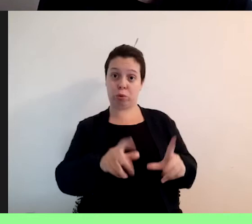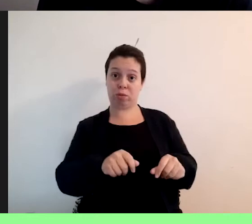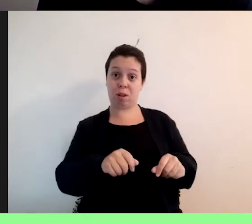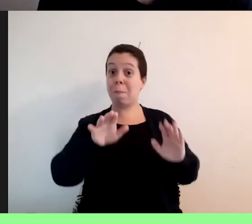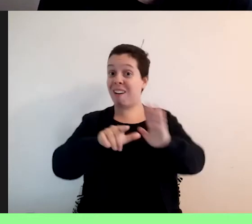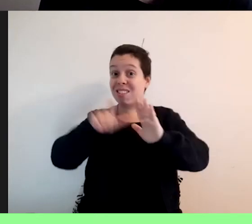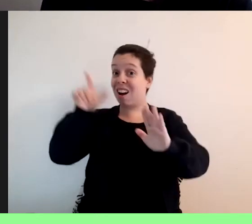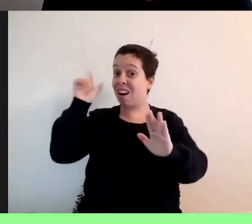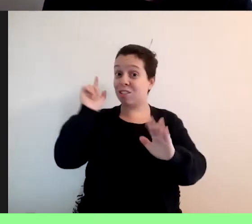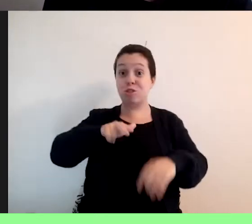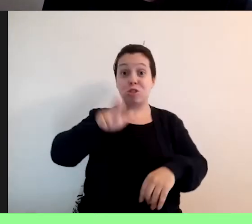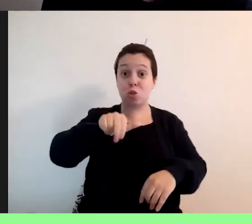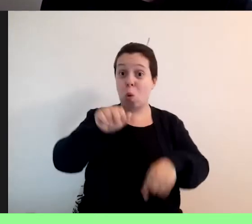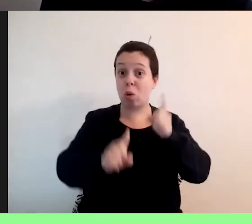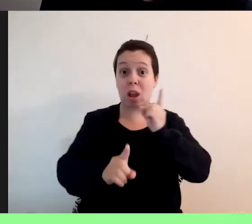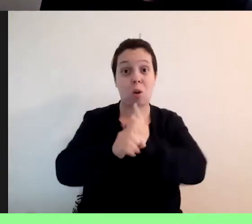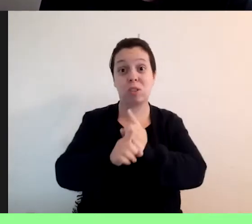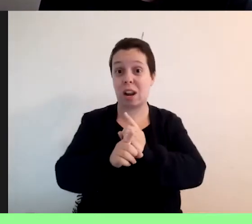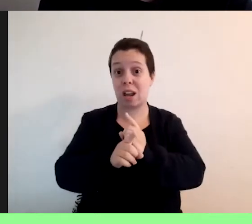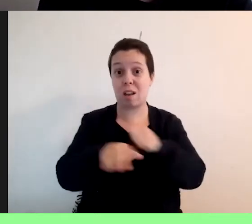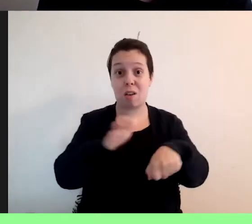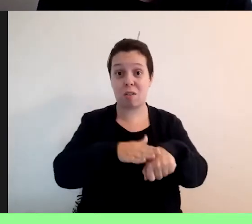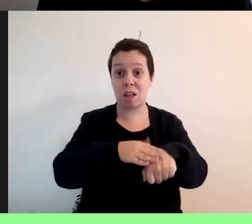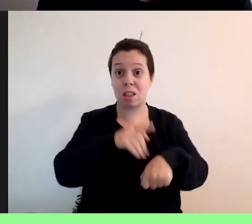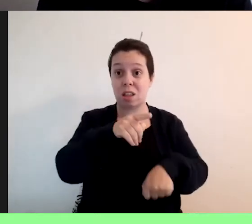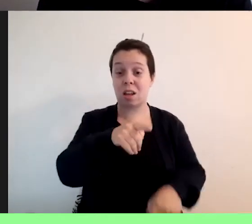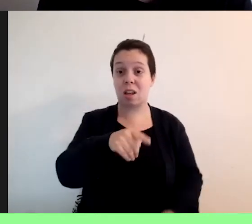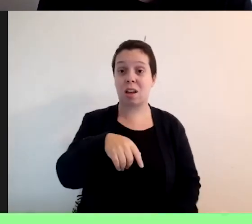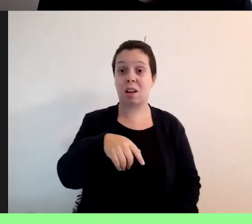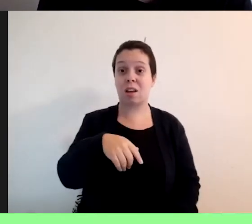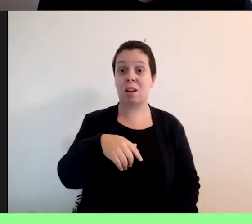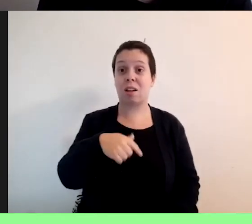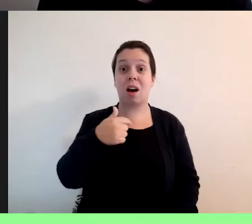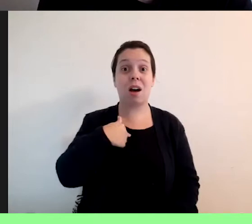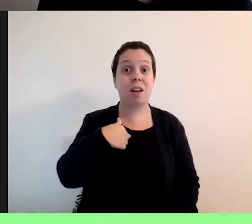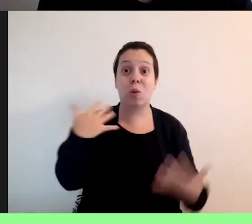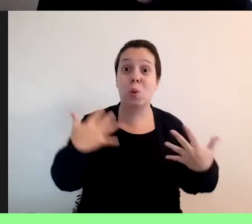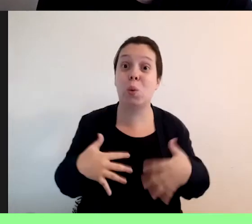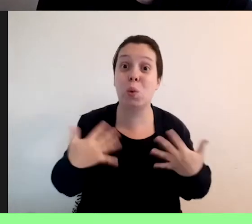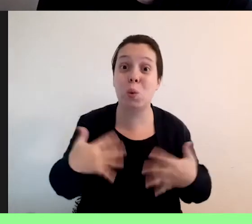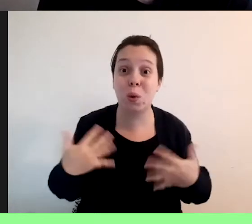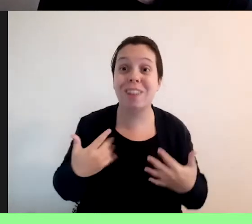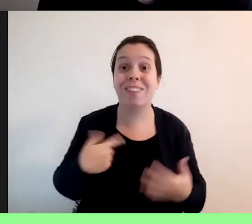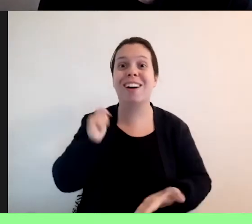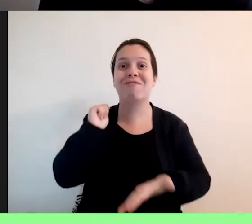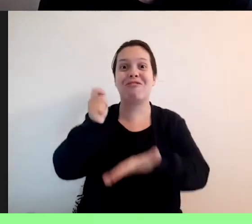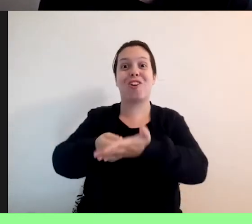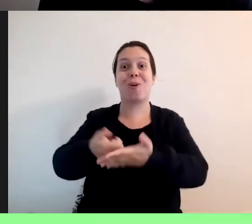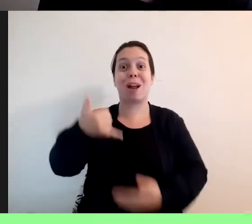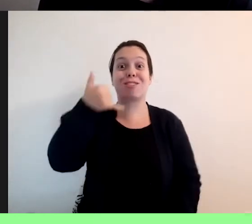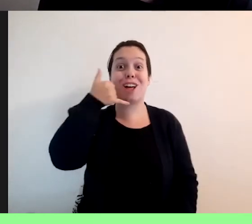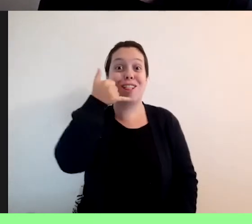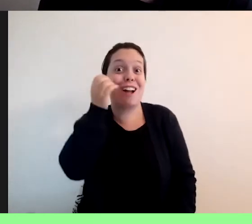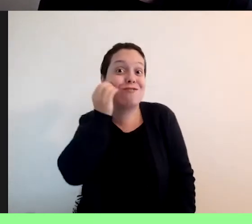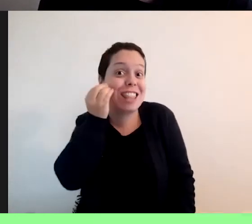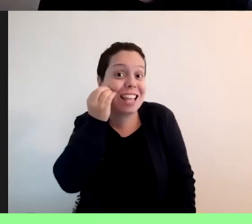que faziam isso. E aí quando eu encontrei, falei, pimba, vou comprar um celular e vou me aventurar.